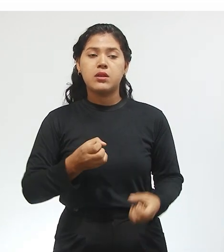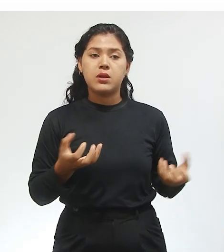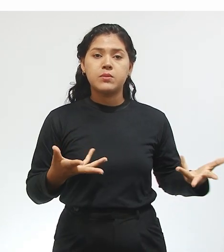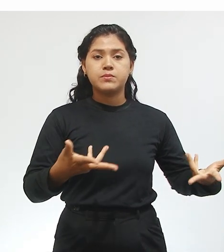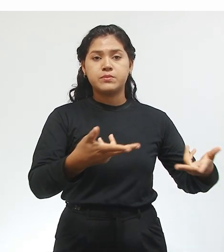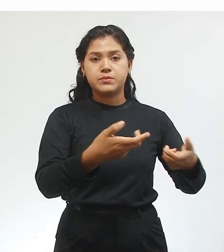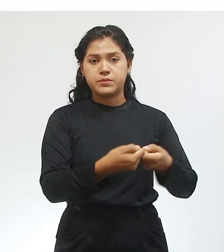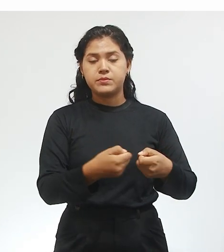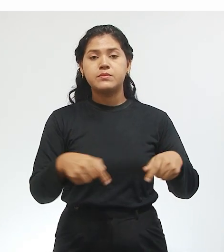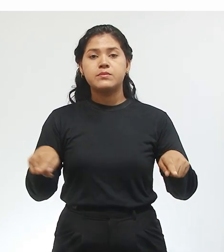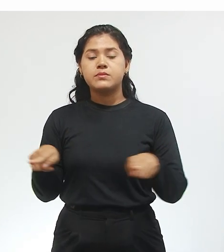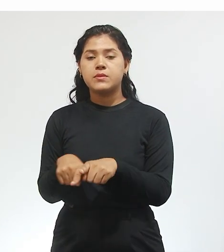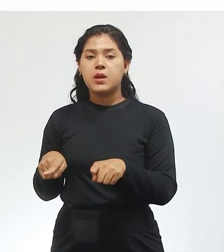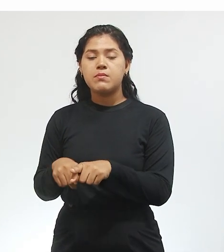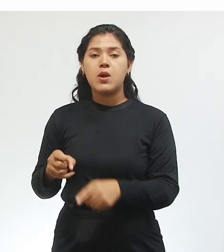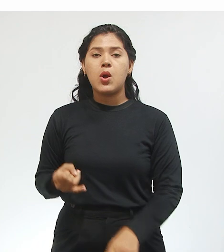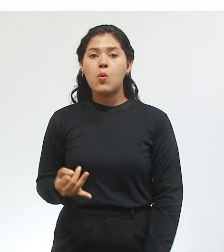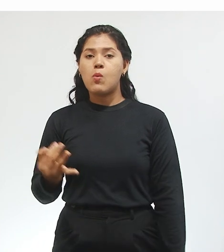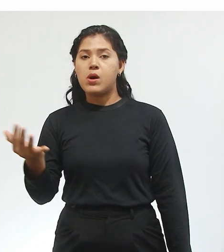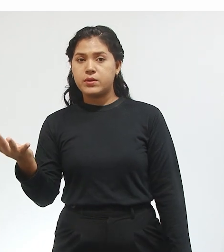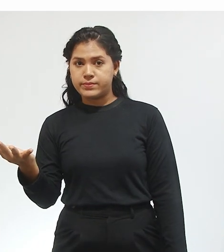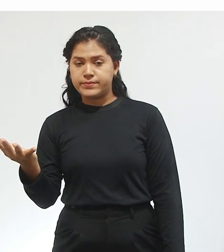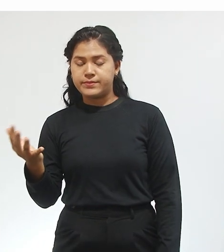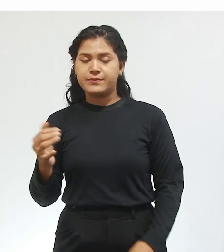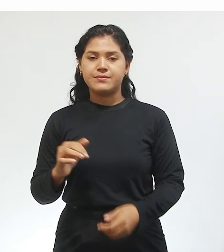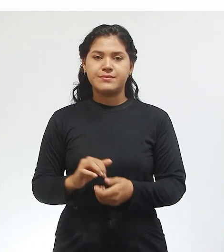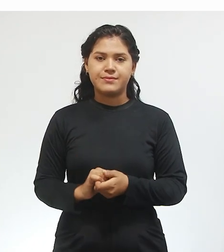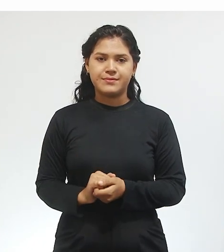e qualitativos, ok?